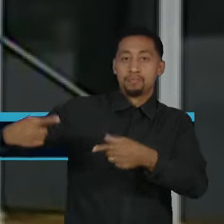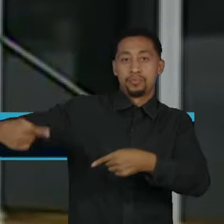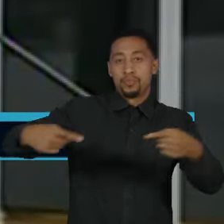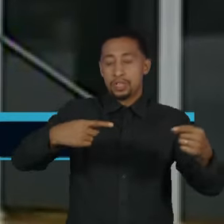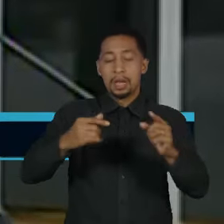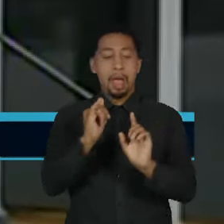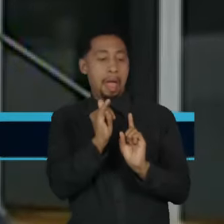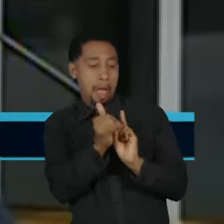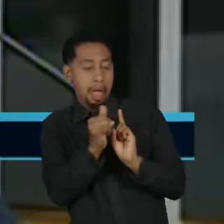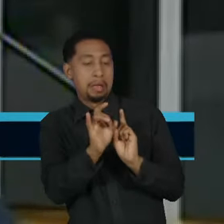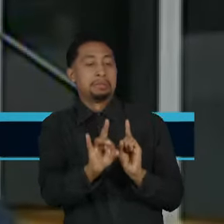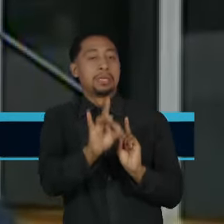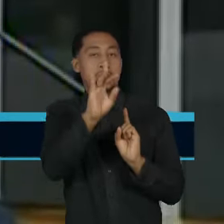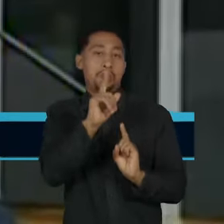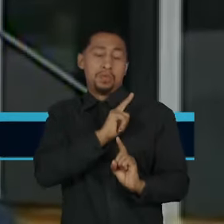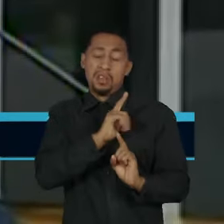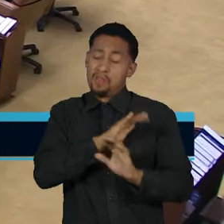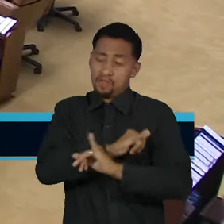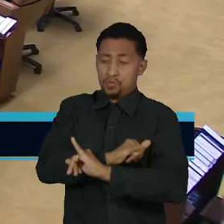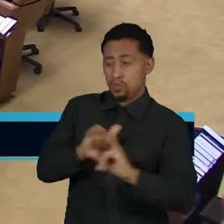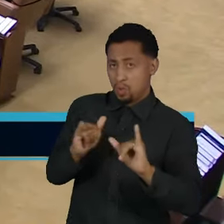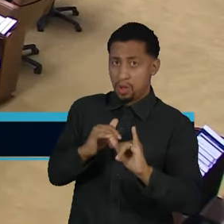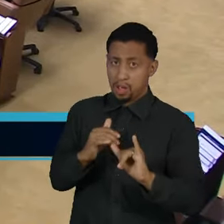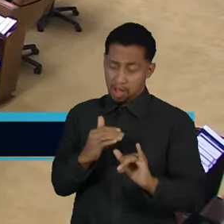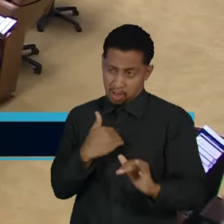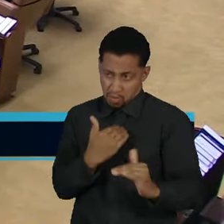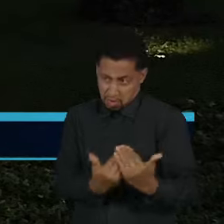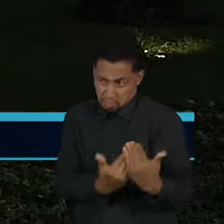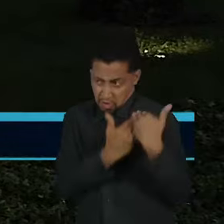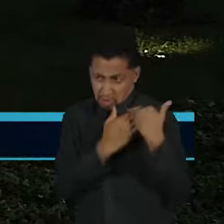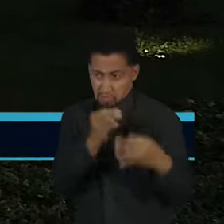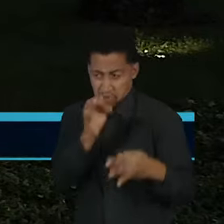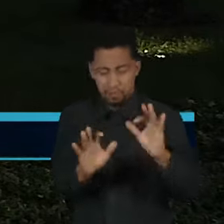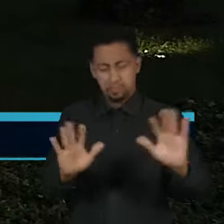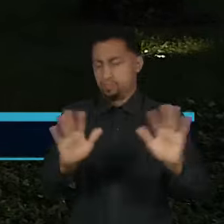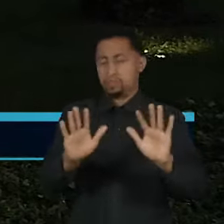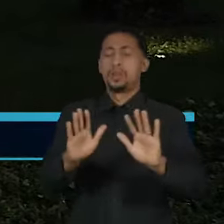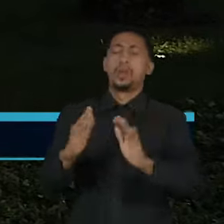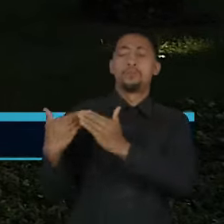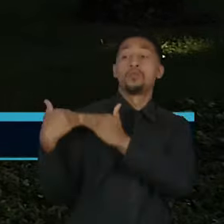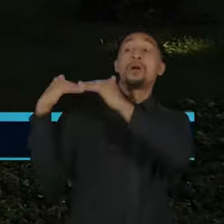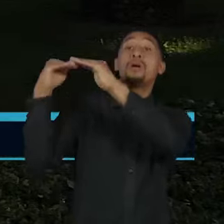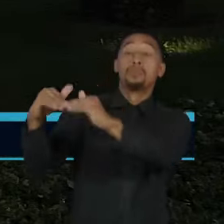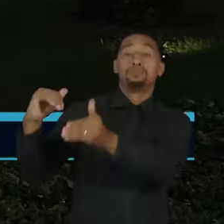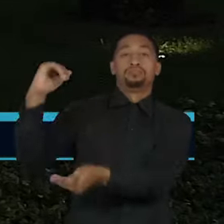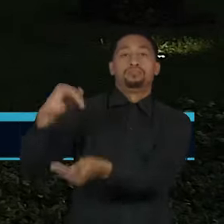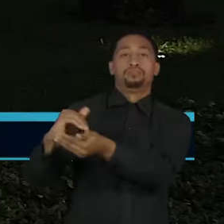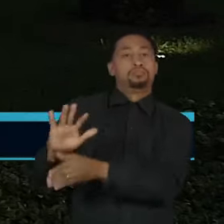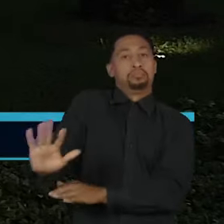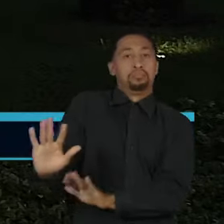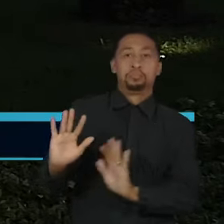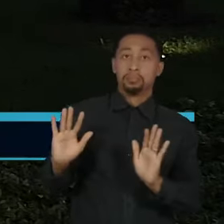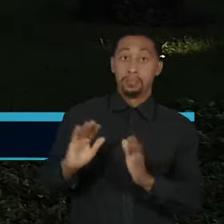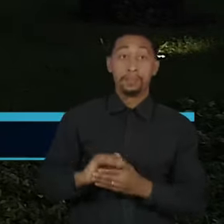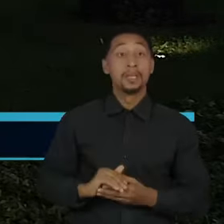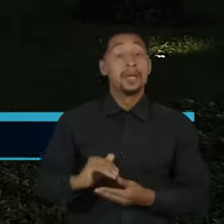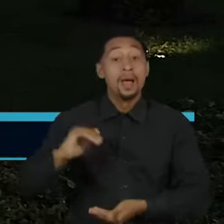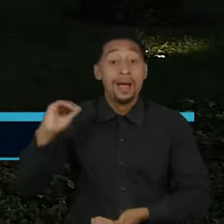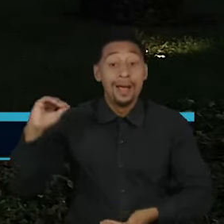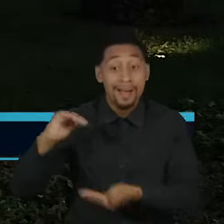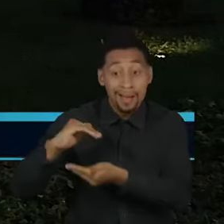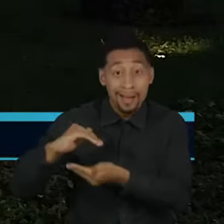que a responsabilidade do julgamento é do Supremo. O STF entende hoje que o encerramento do